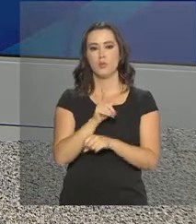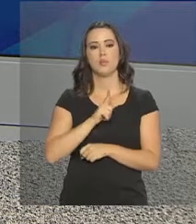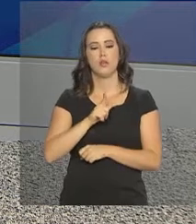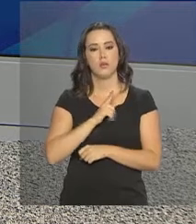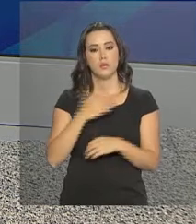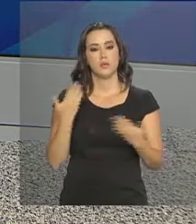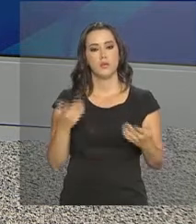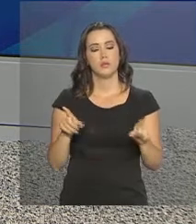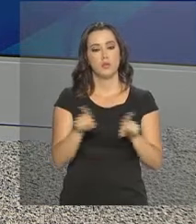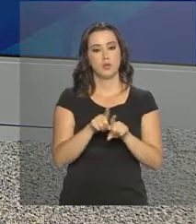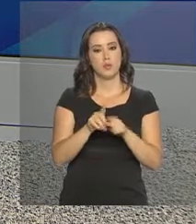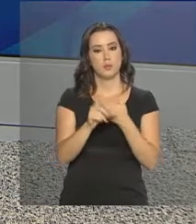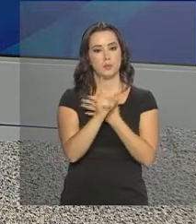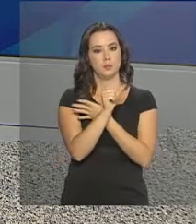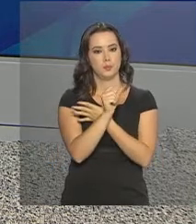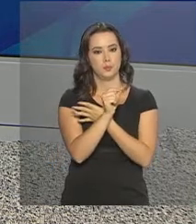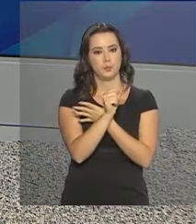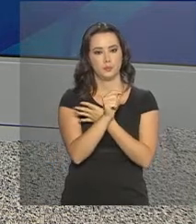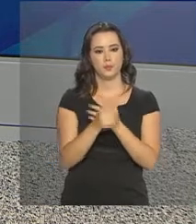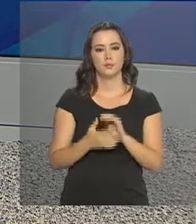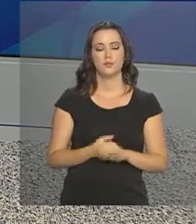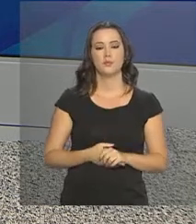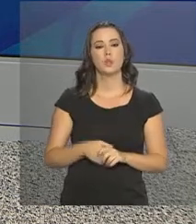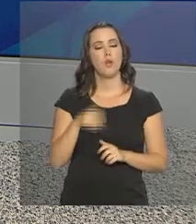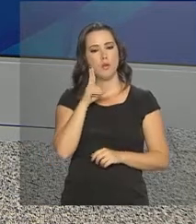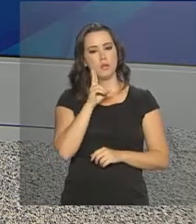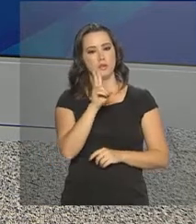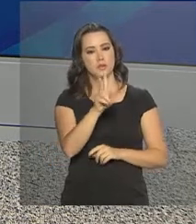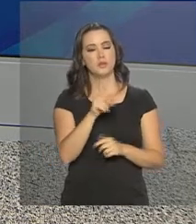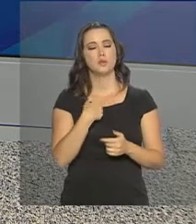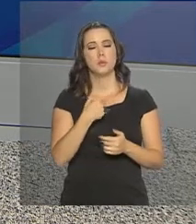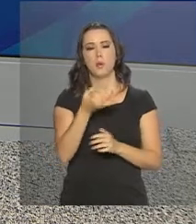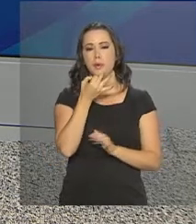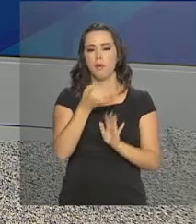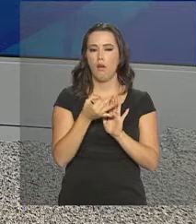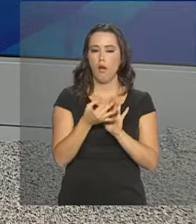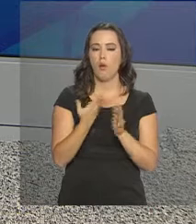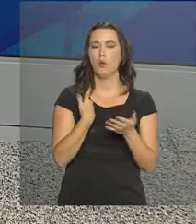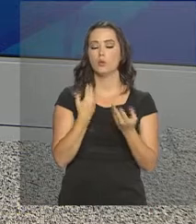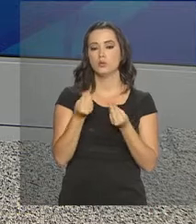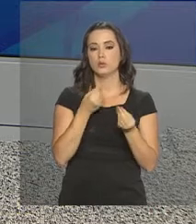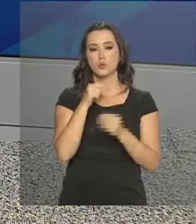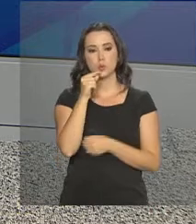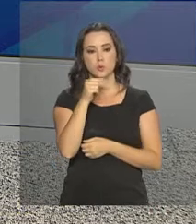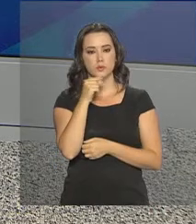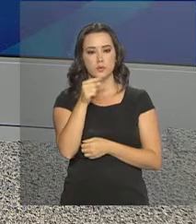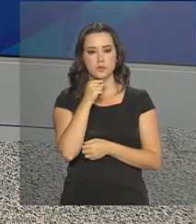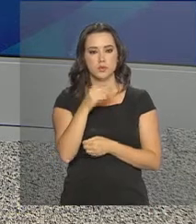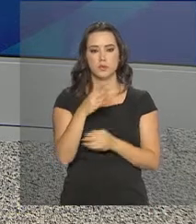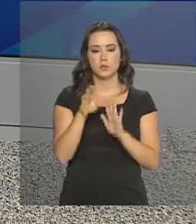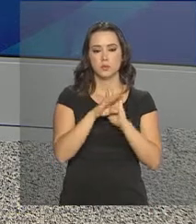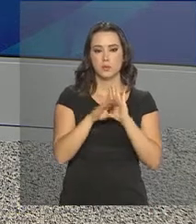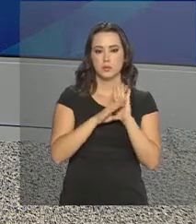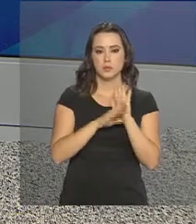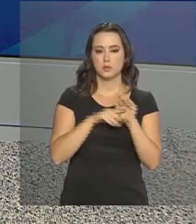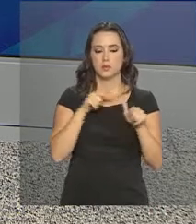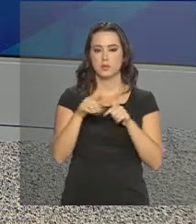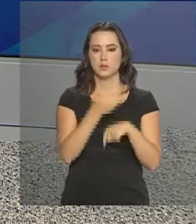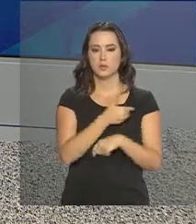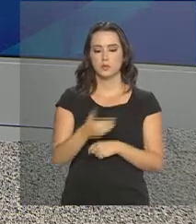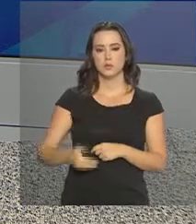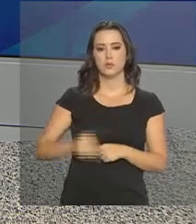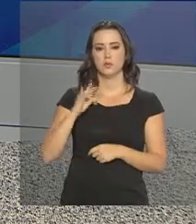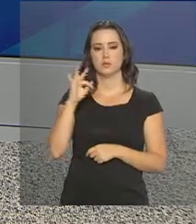youtube acesse também o nosso perfil no twitter você pode mandar suas sugestões de reportagens e dúvidas sobre programas e ações do governo